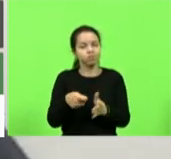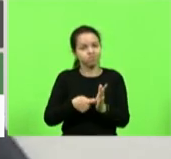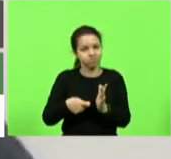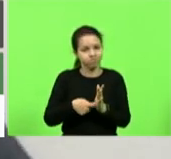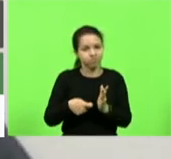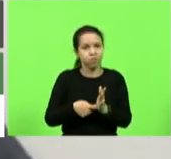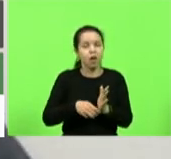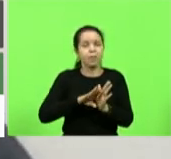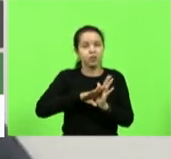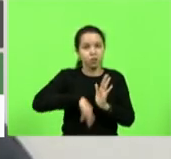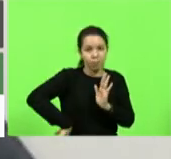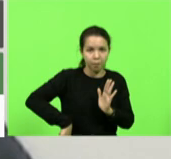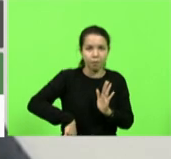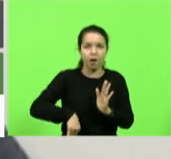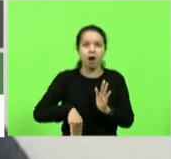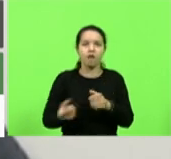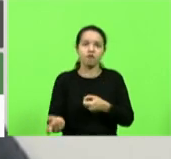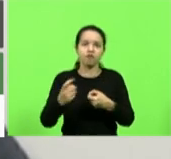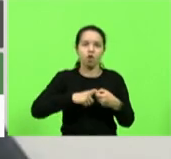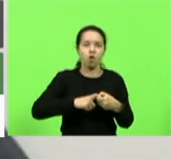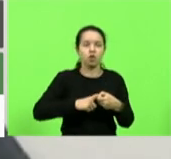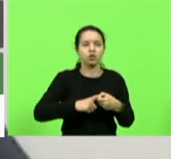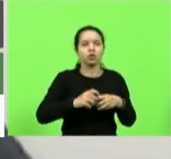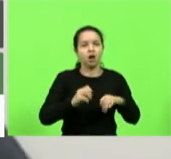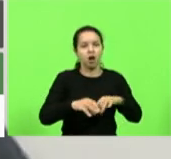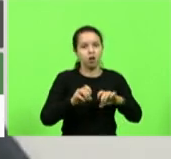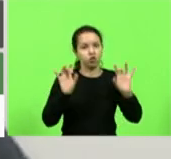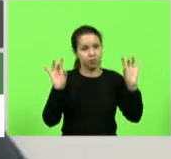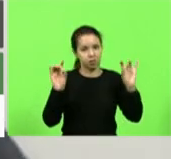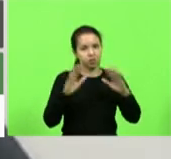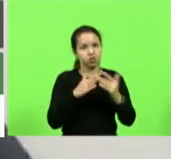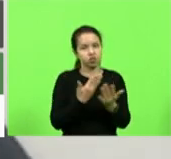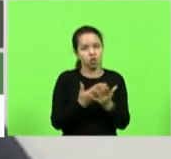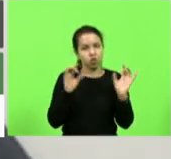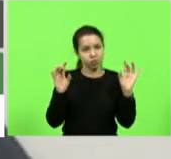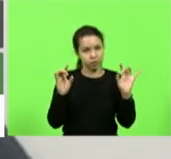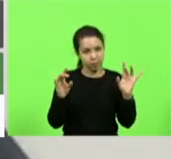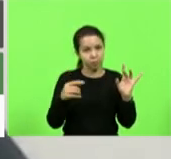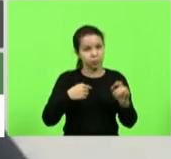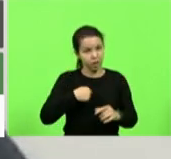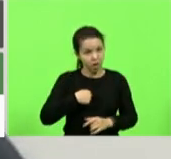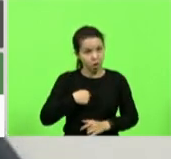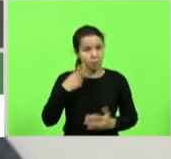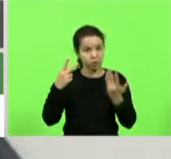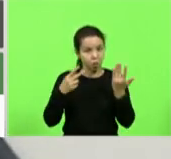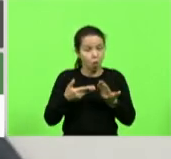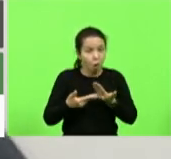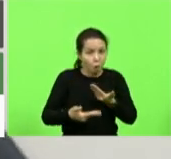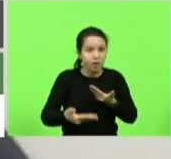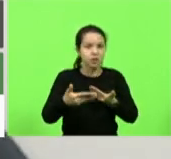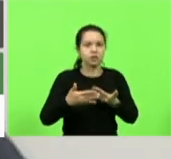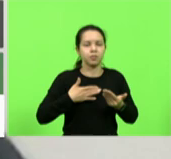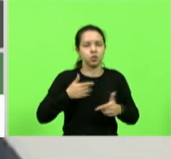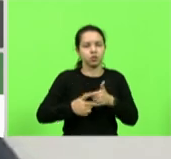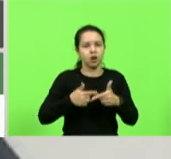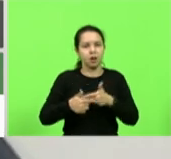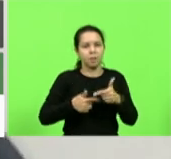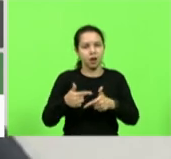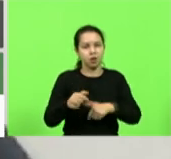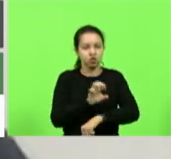derrubar a volta das salas especiais e das escolas especiais. Eu, como psicólogo, iniciei minha carreira como estagiário de psicologia